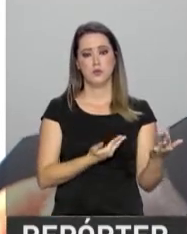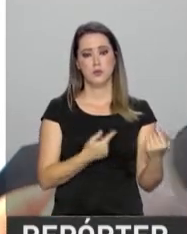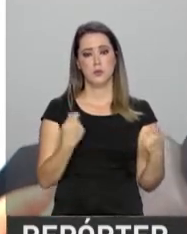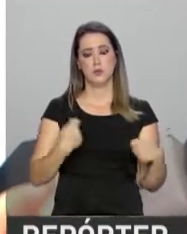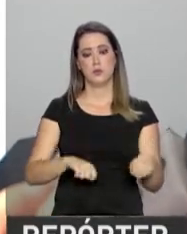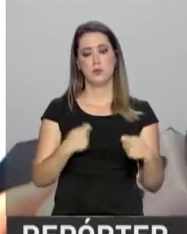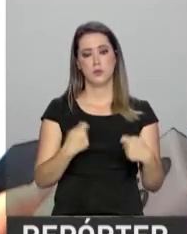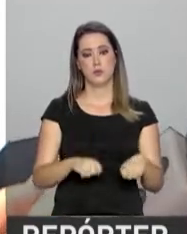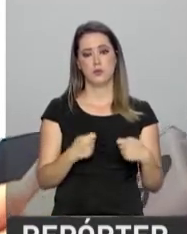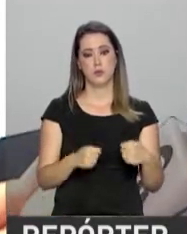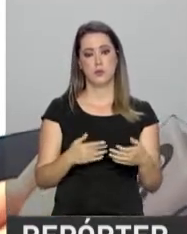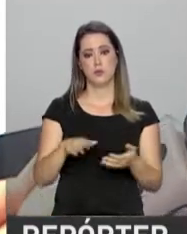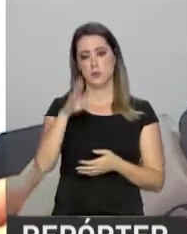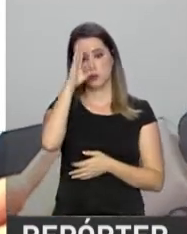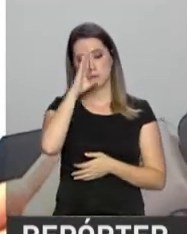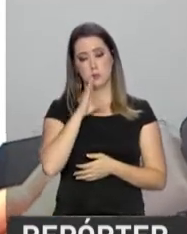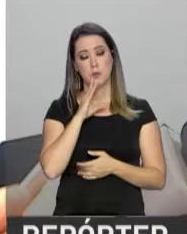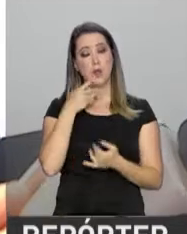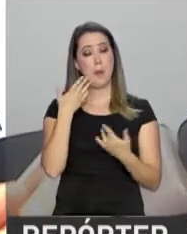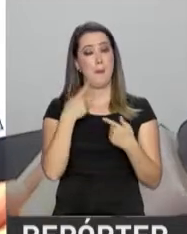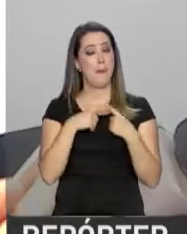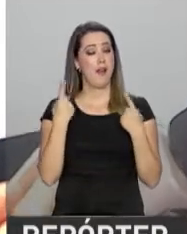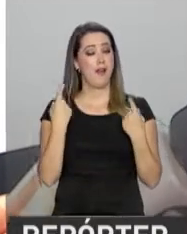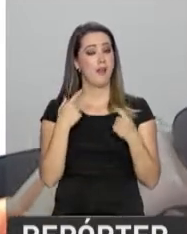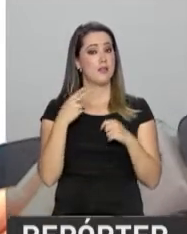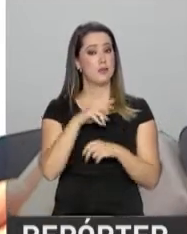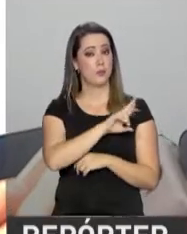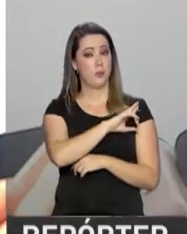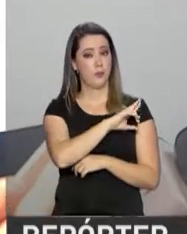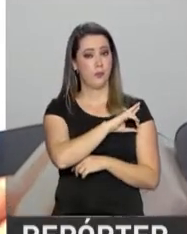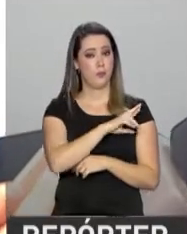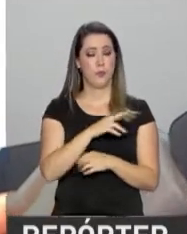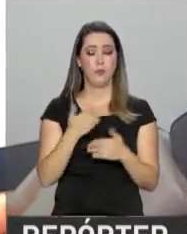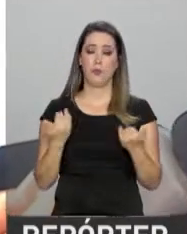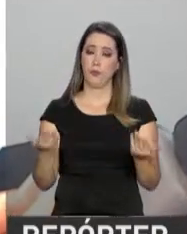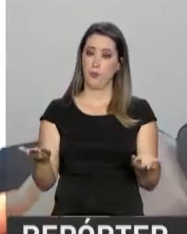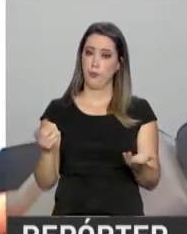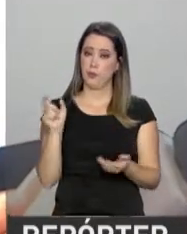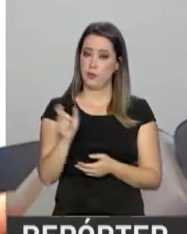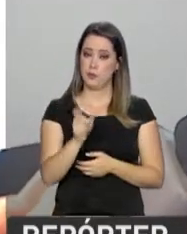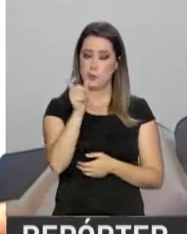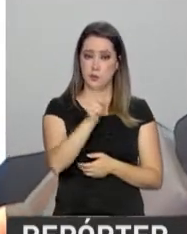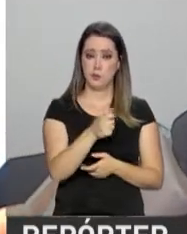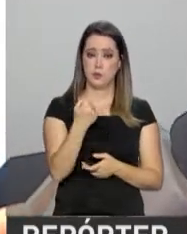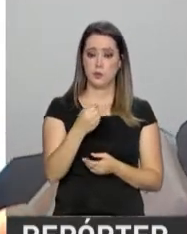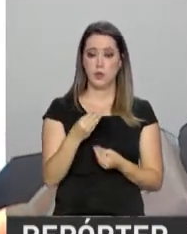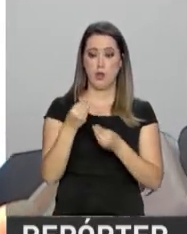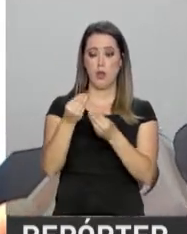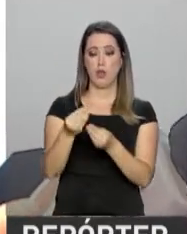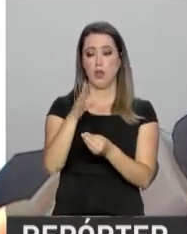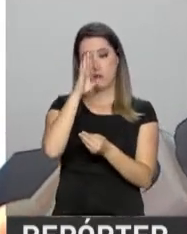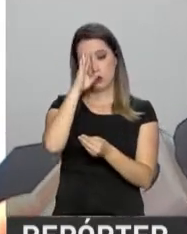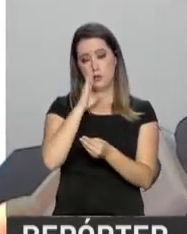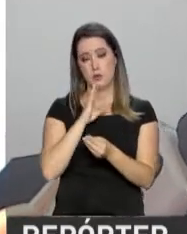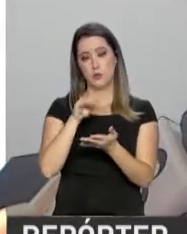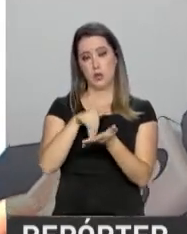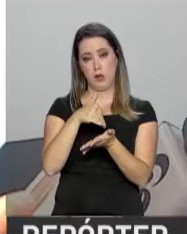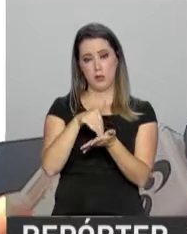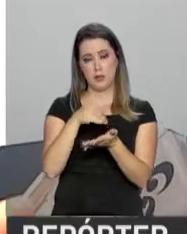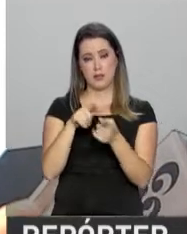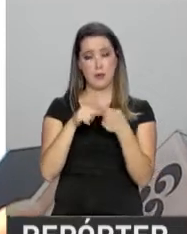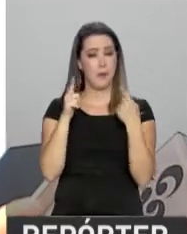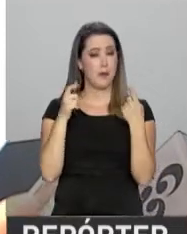necessita da injeção mas fazer isso de forma mais responsável né é garantir a execução mas também